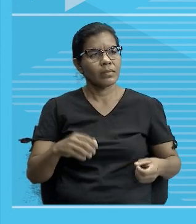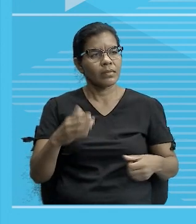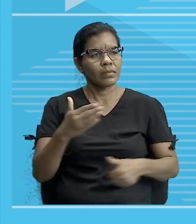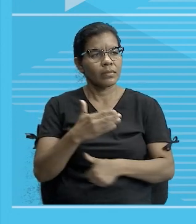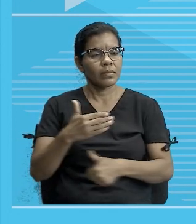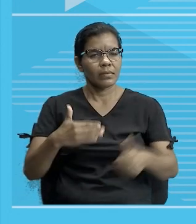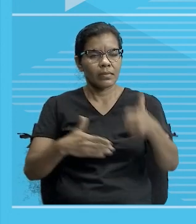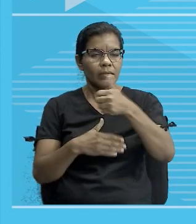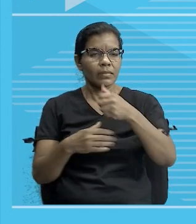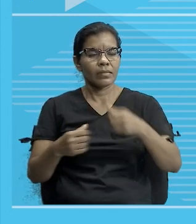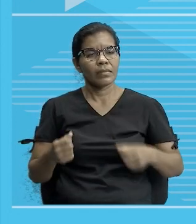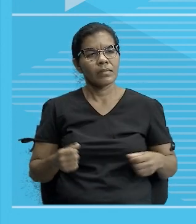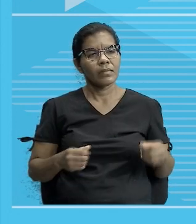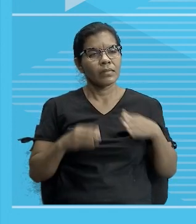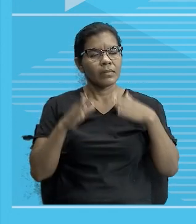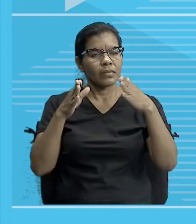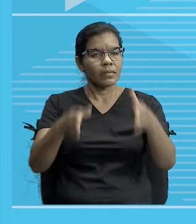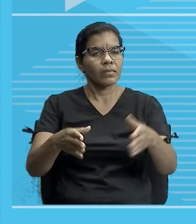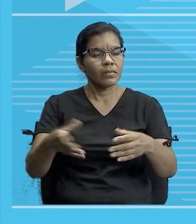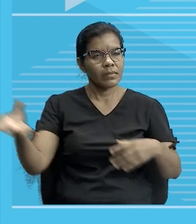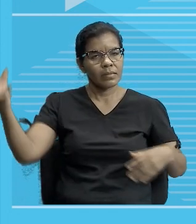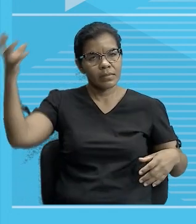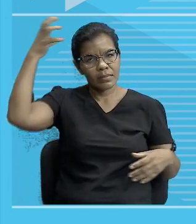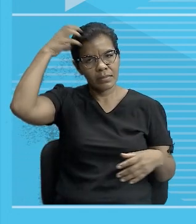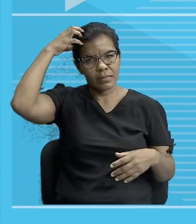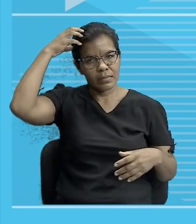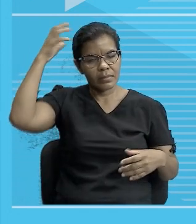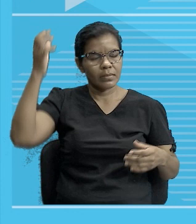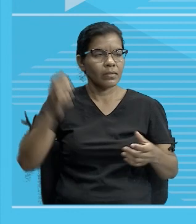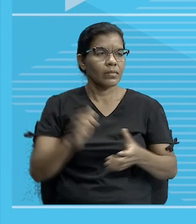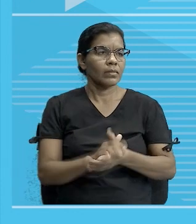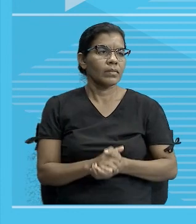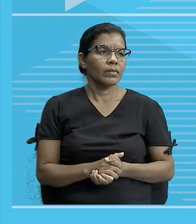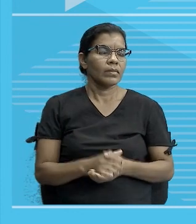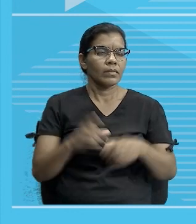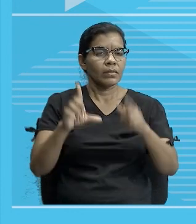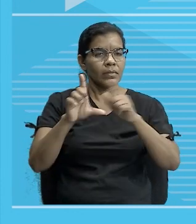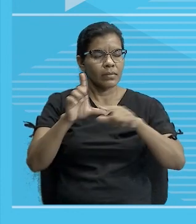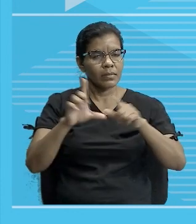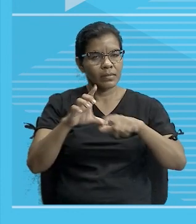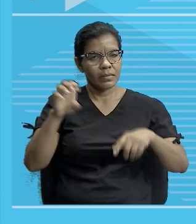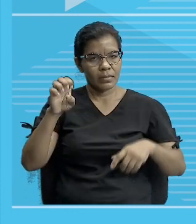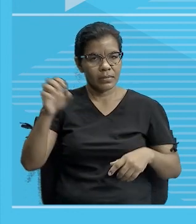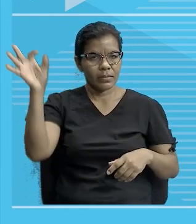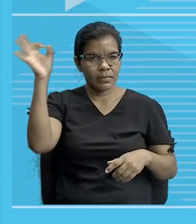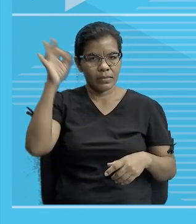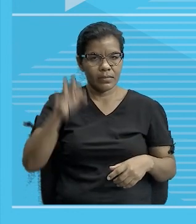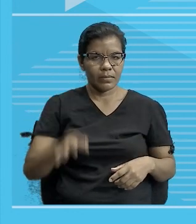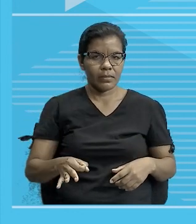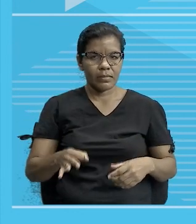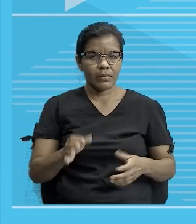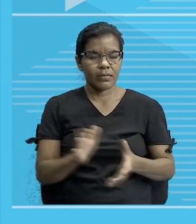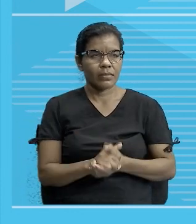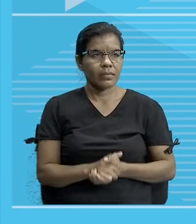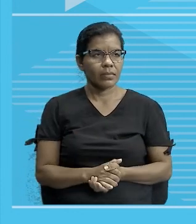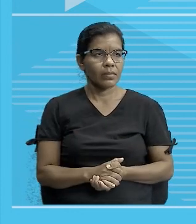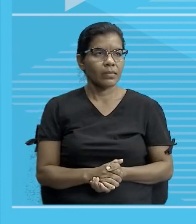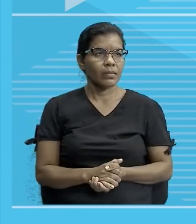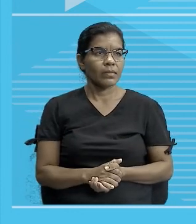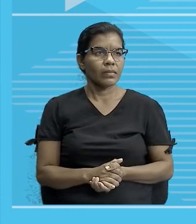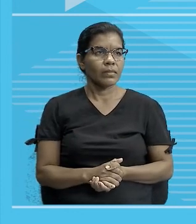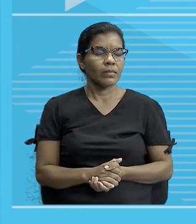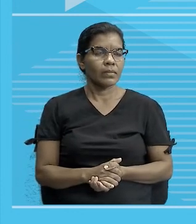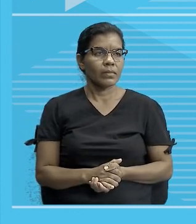Já estou indo de forma direta, porque o nosso tempo já está acabando, e para deixar a resposta aí para